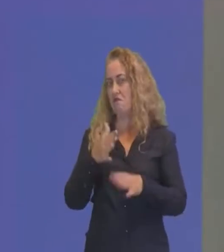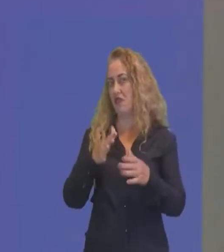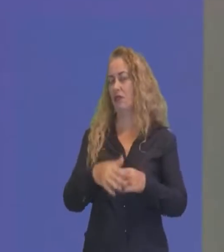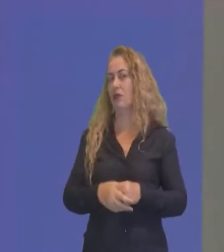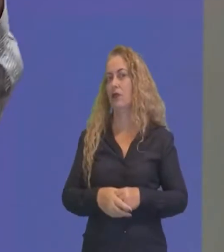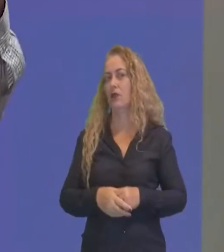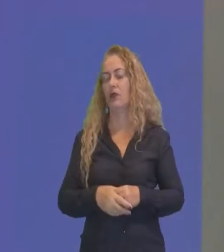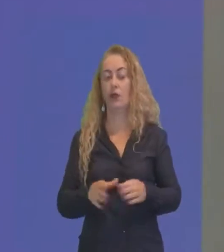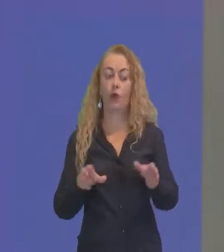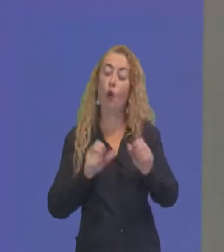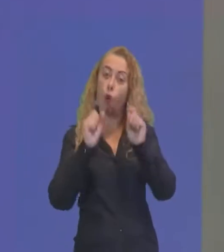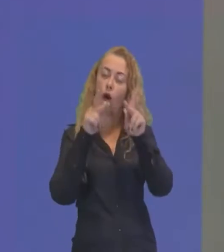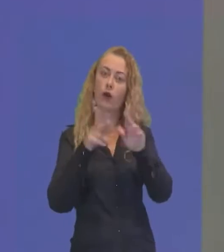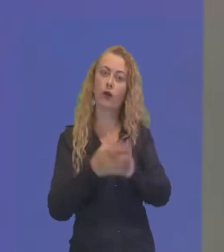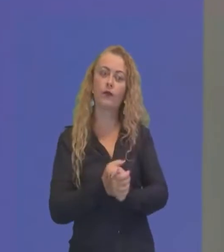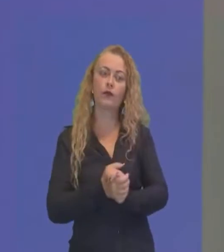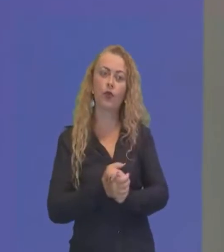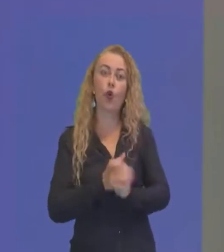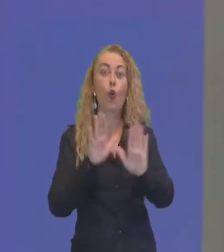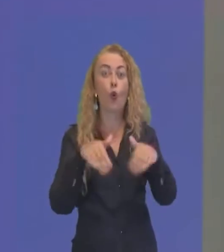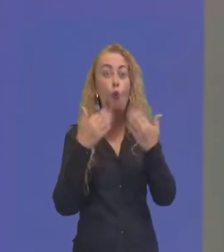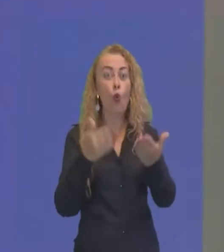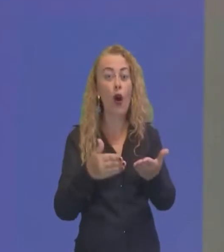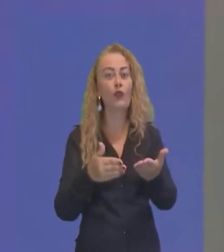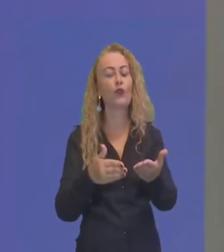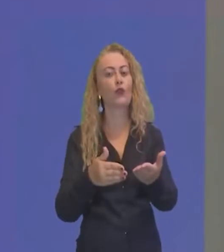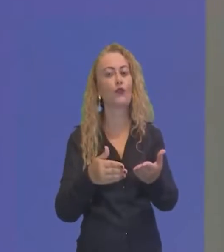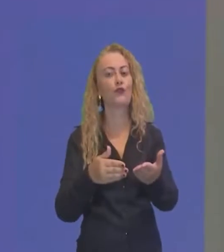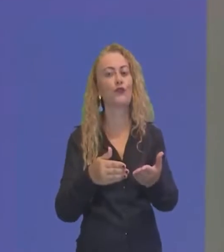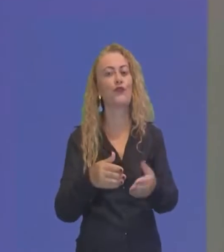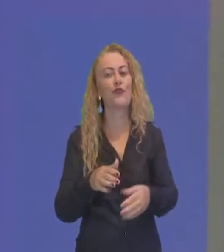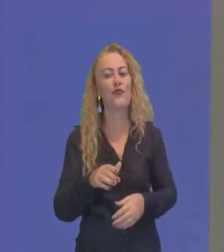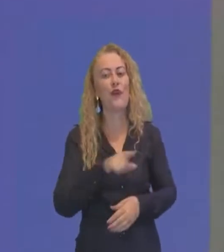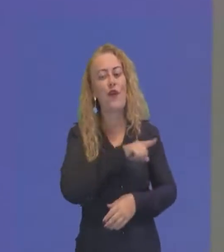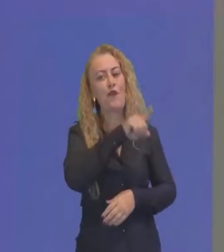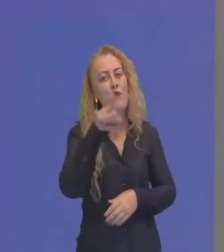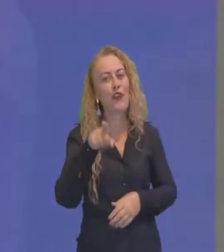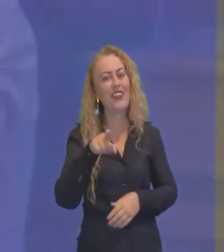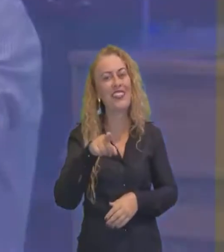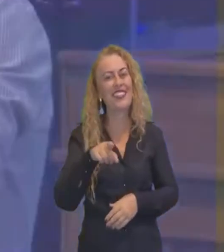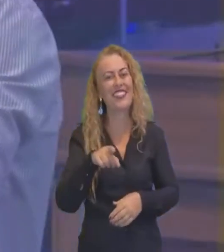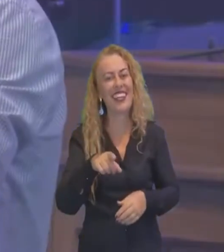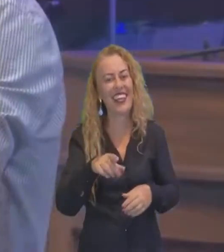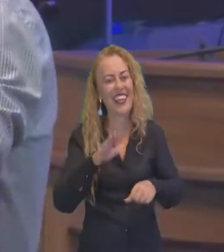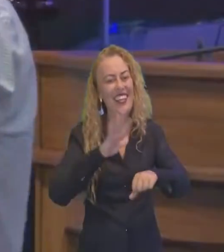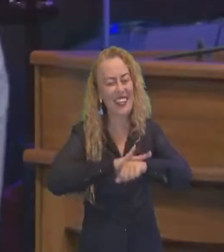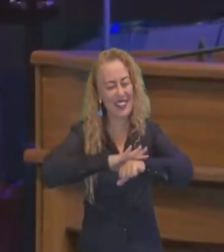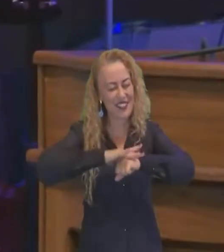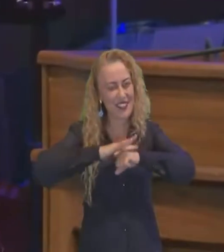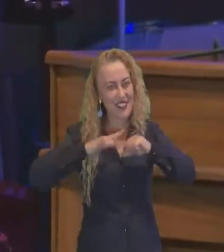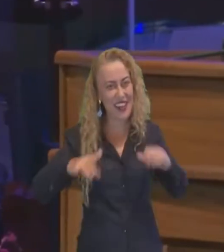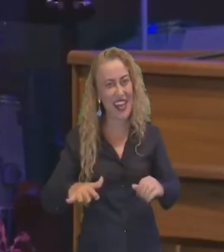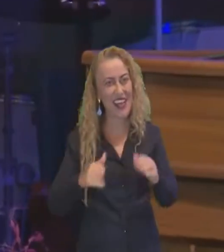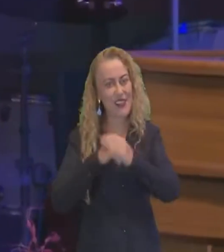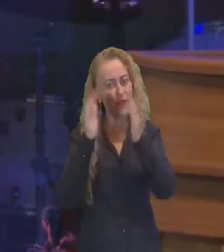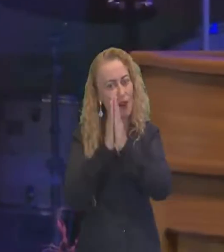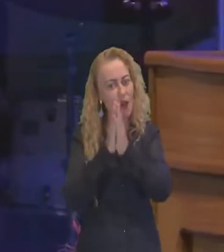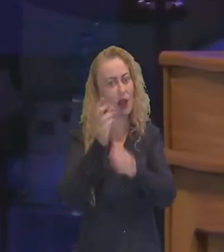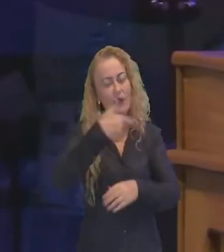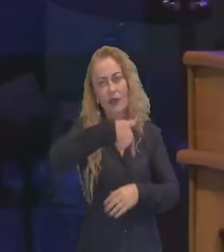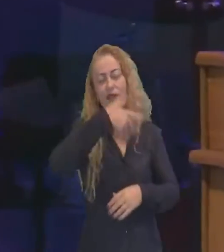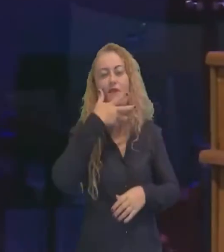tranquilo. No dia em que você ficar doente, não me chame para orar, que eu não vou, né? Aí é que vem o outro